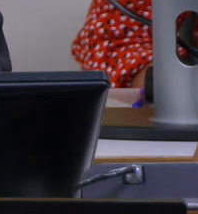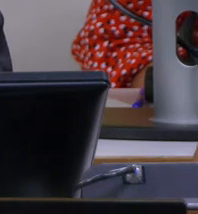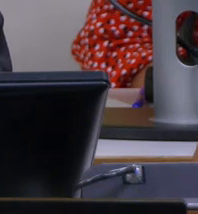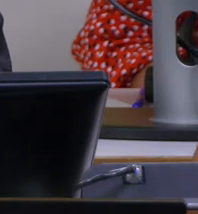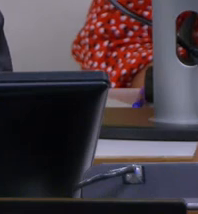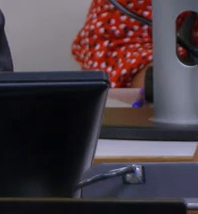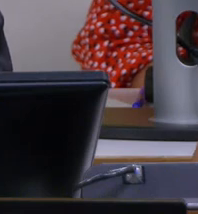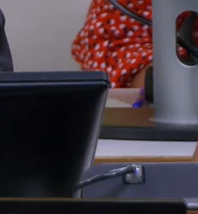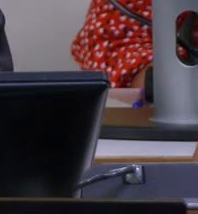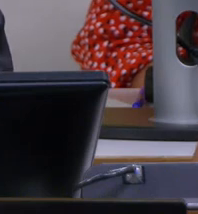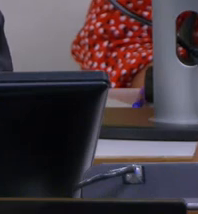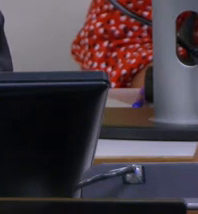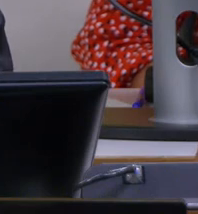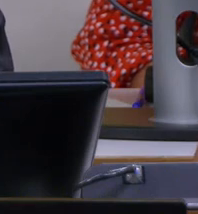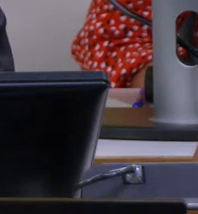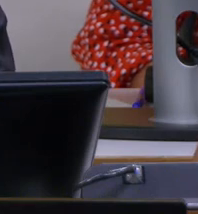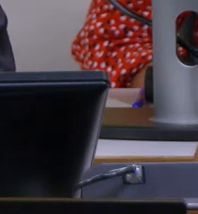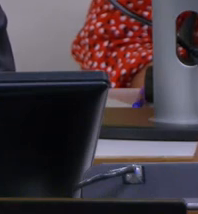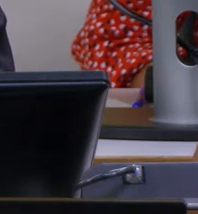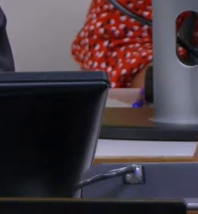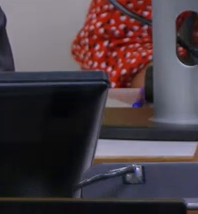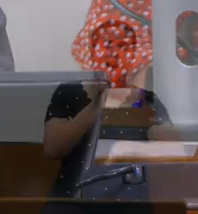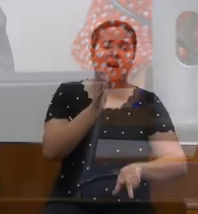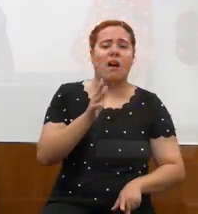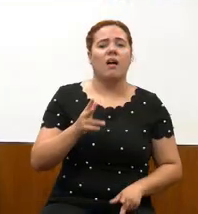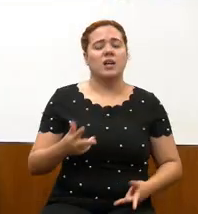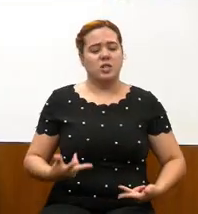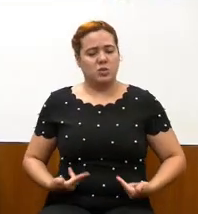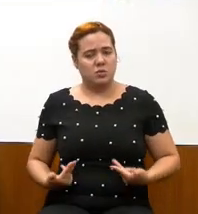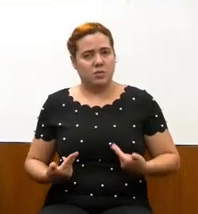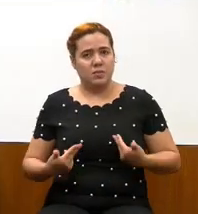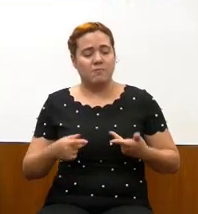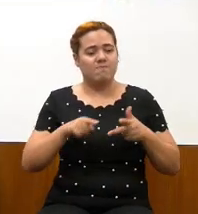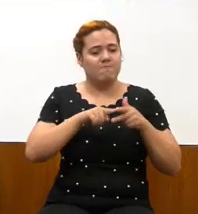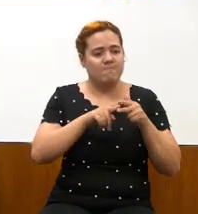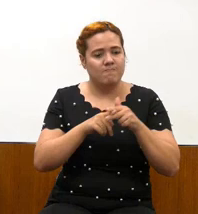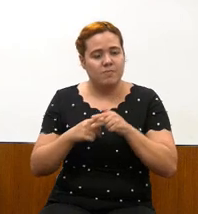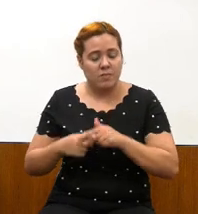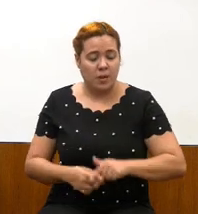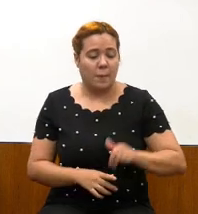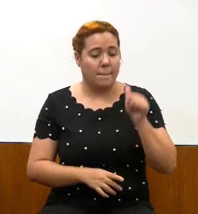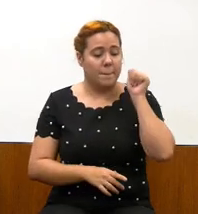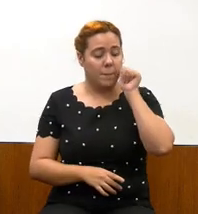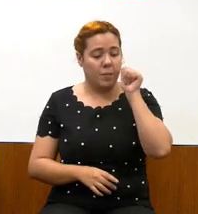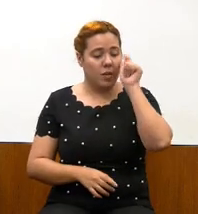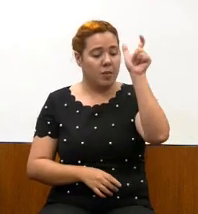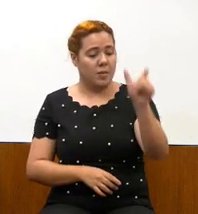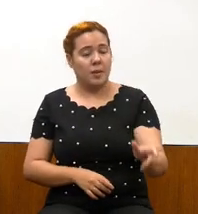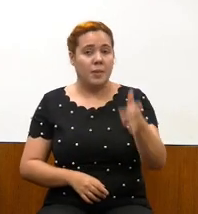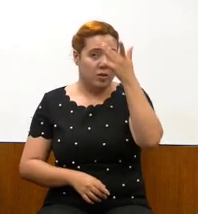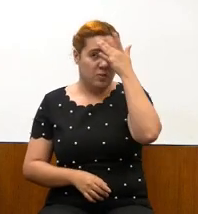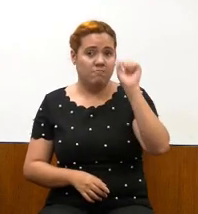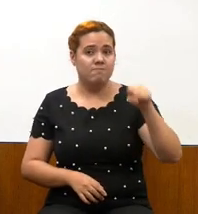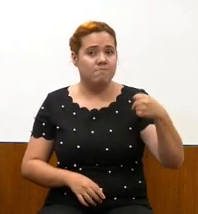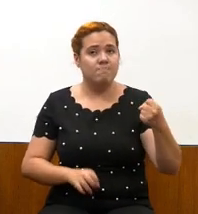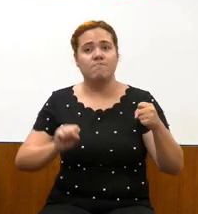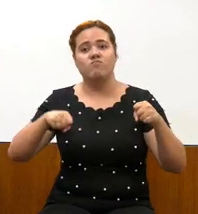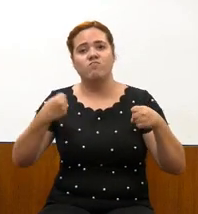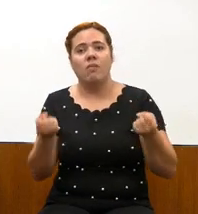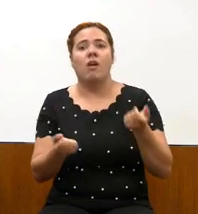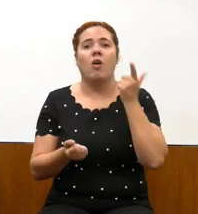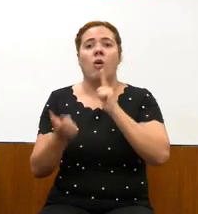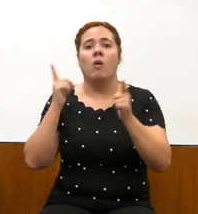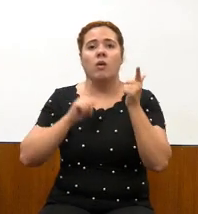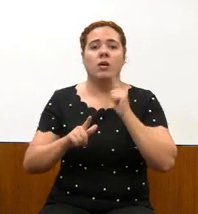muitas cirurgias corretivas para conseguir fazer a pessoa deambular. Às vezes, a